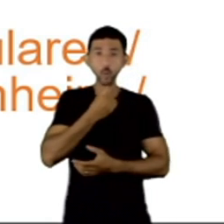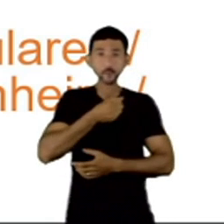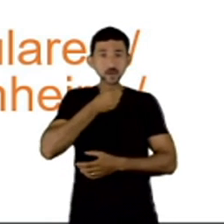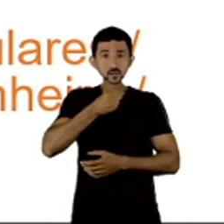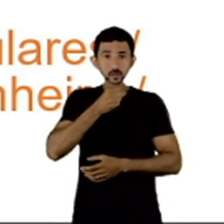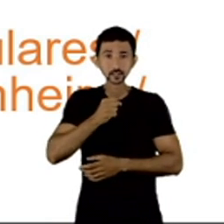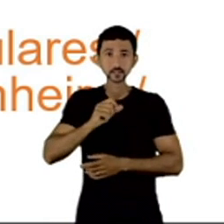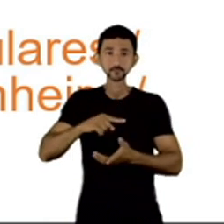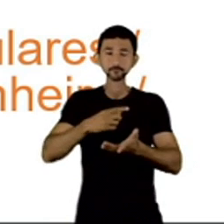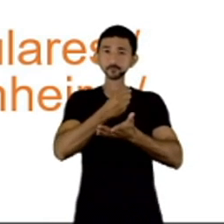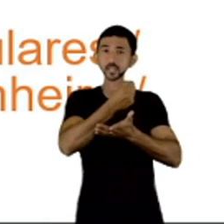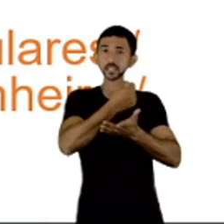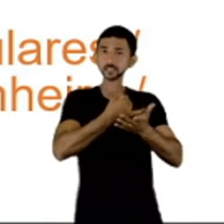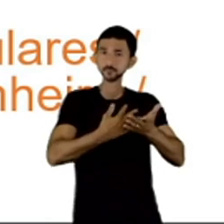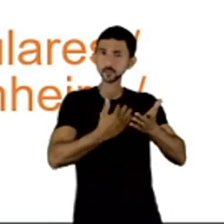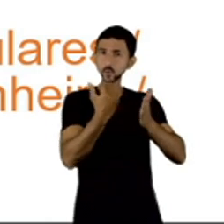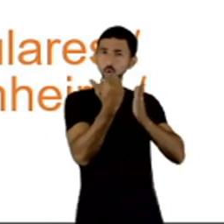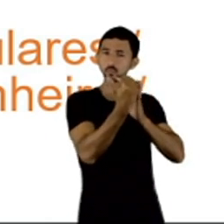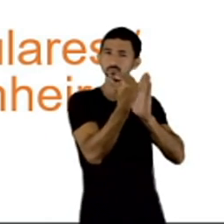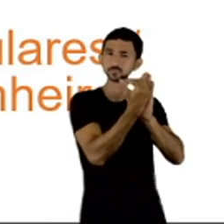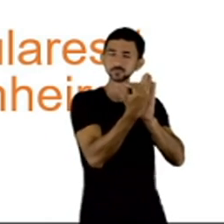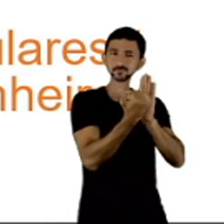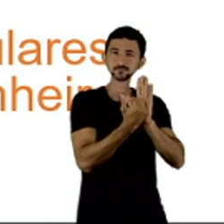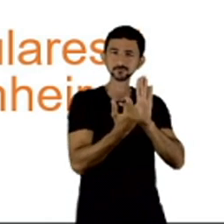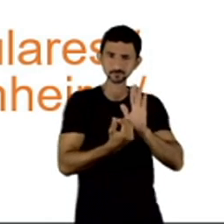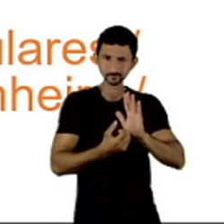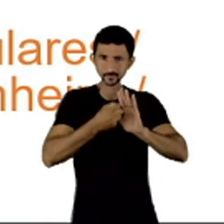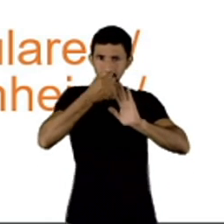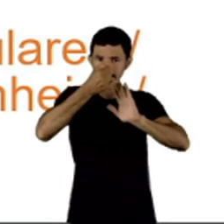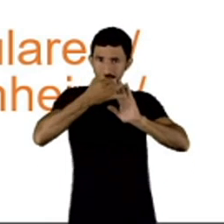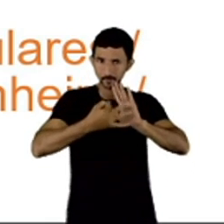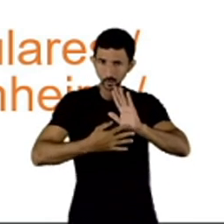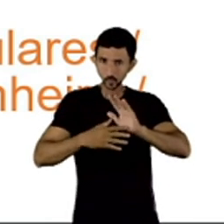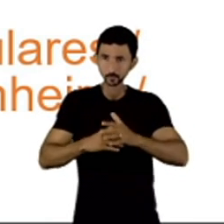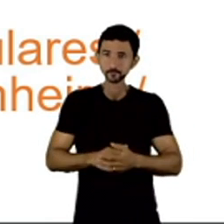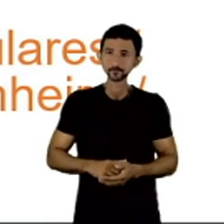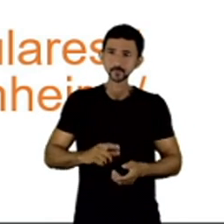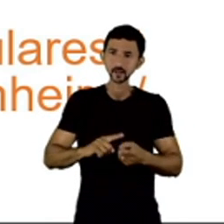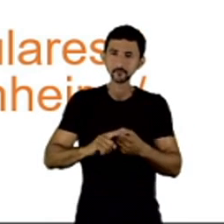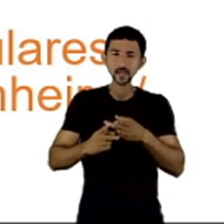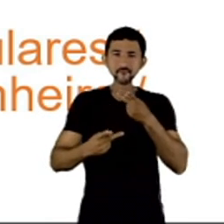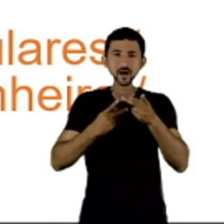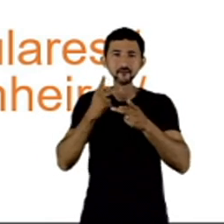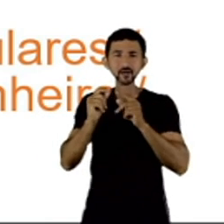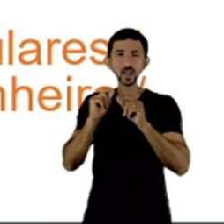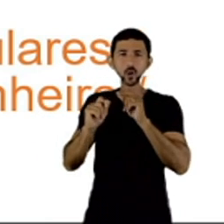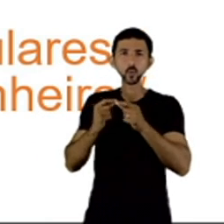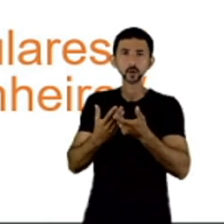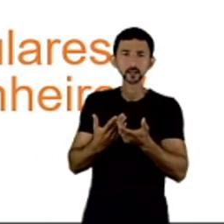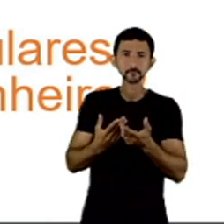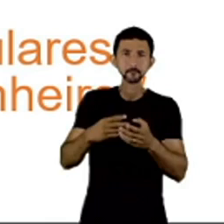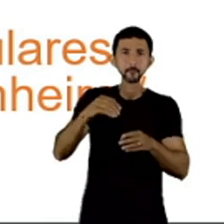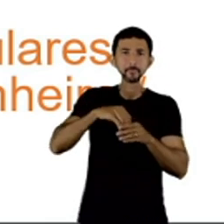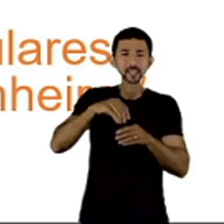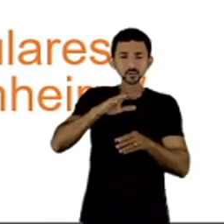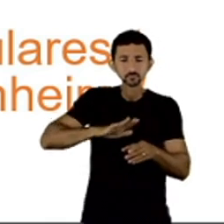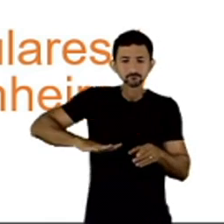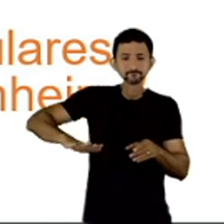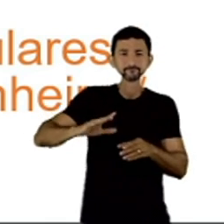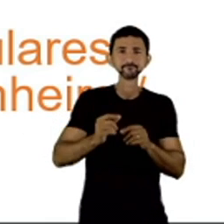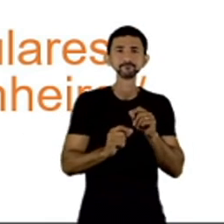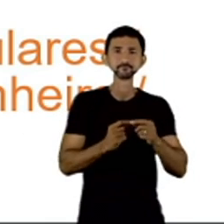depois de explicar para a gente cada um desses passos que aparecem na tua tela, vai nos dizer que existem, por exemplo, dentro deste